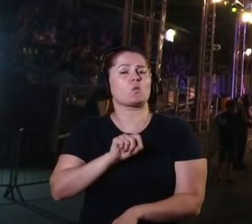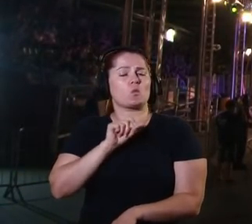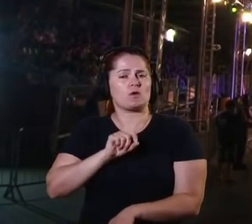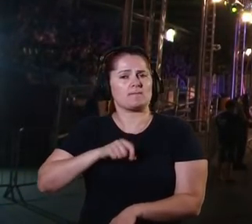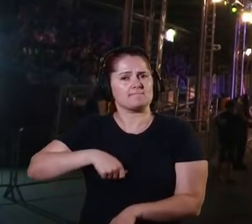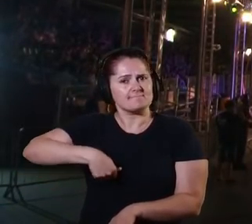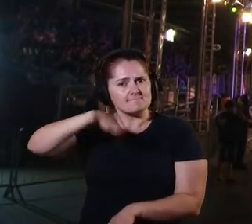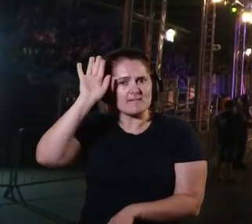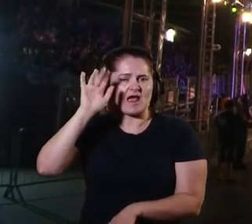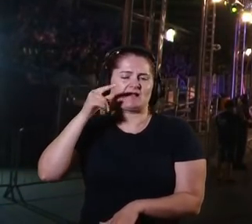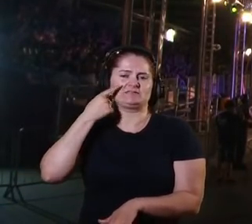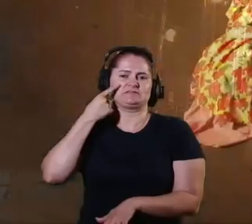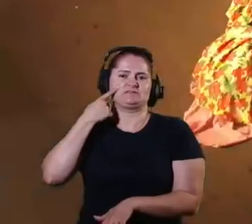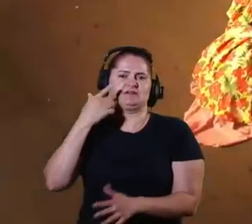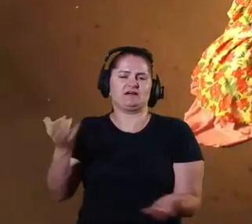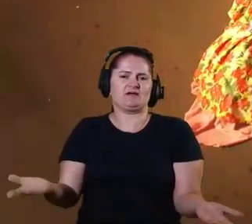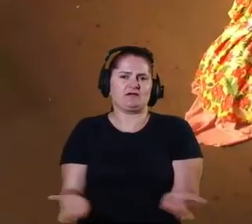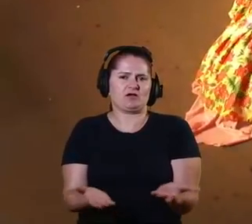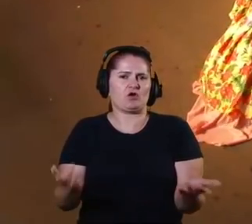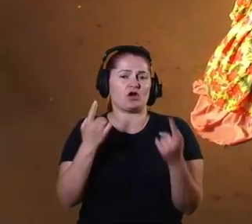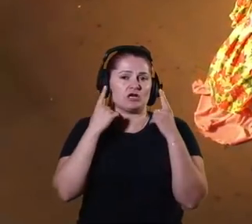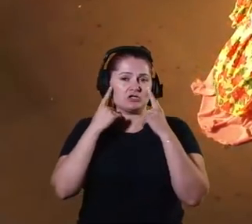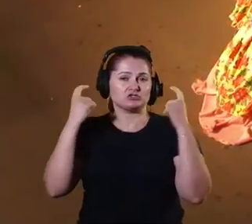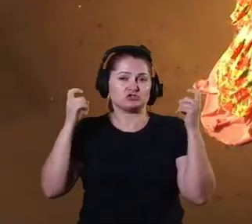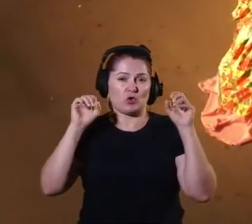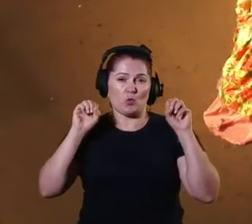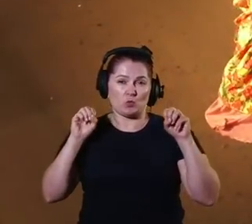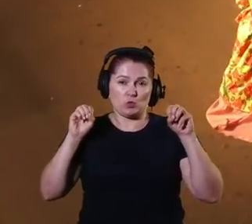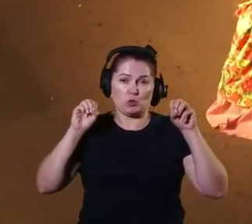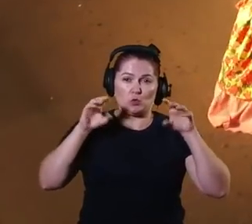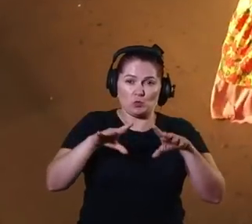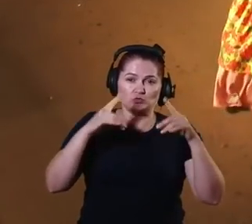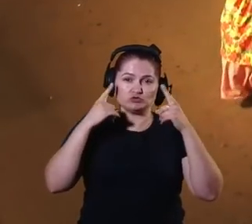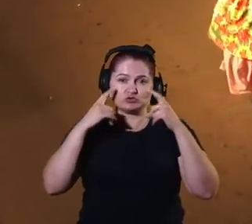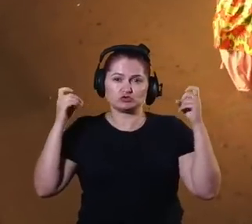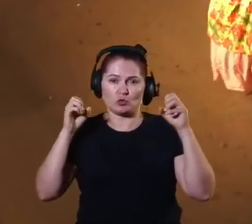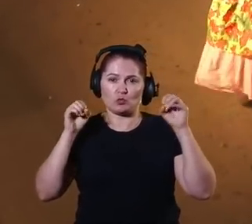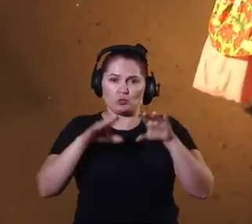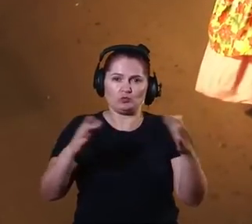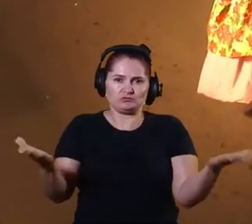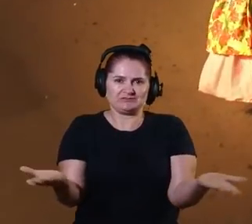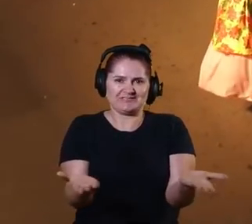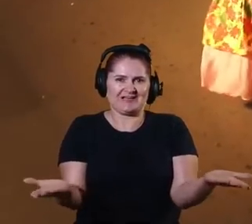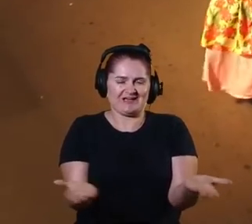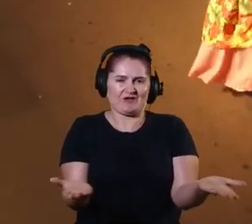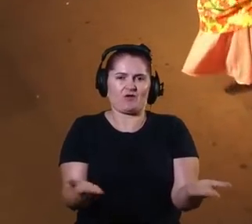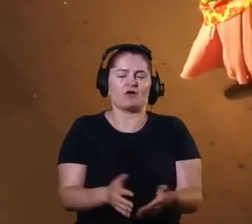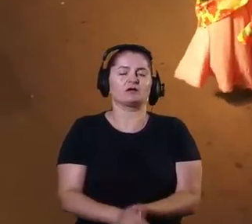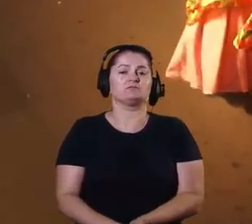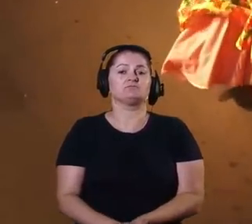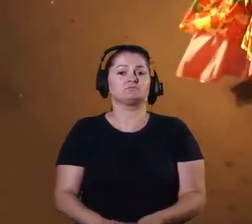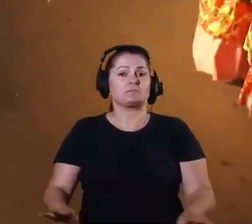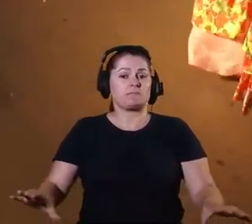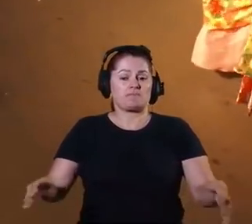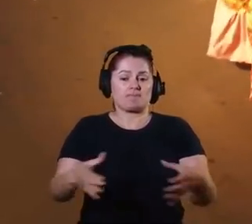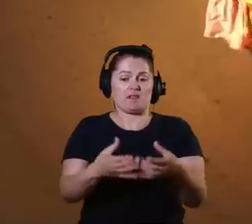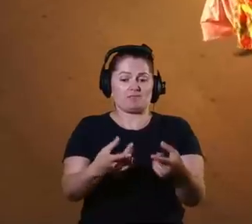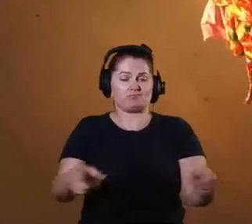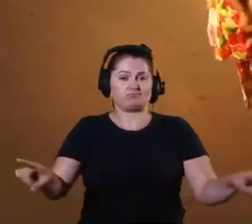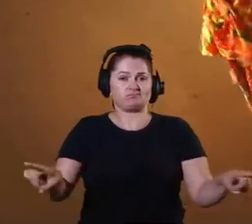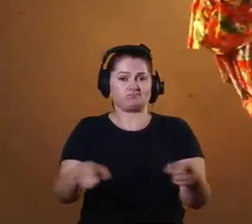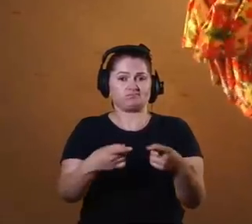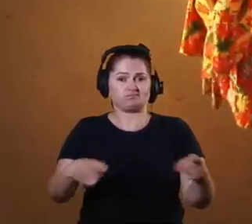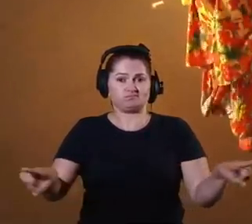particularidade de um som e de uma luz, ou som e luz. A orquestra, ela abre espaço